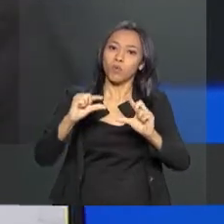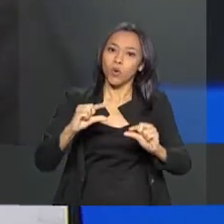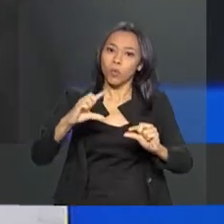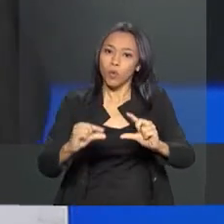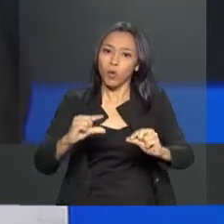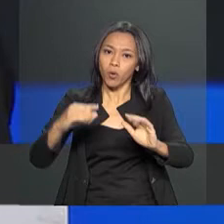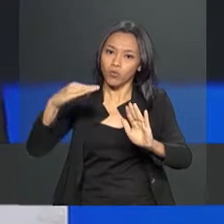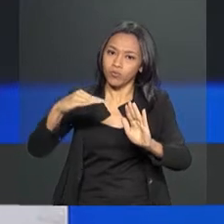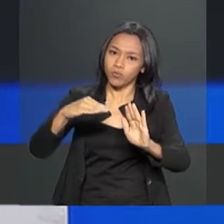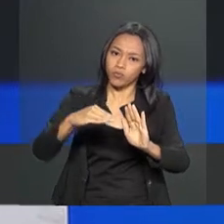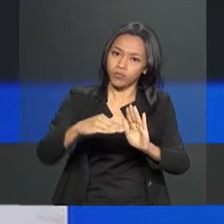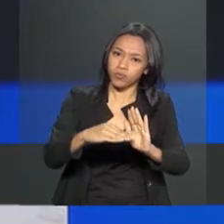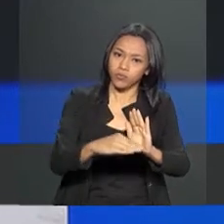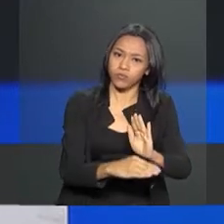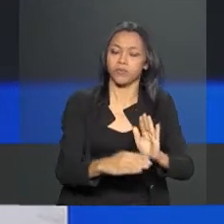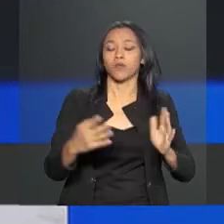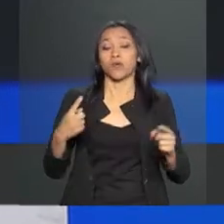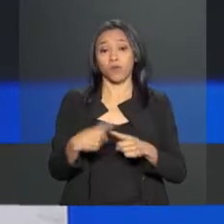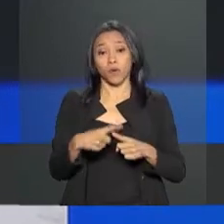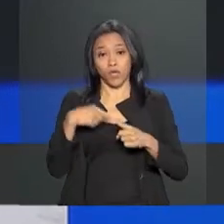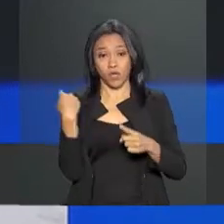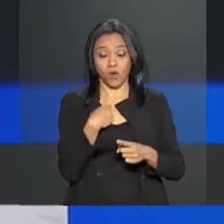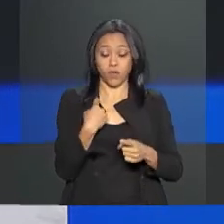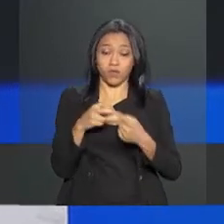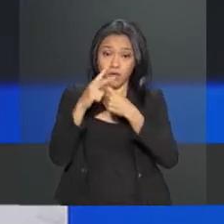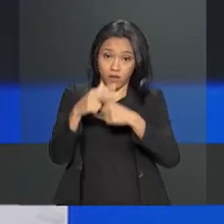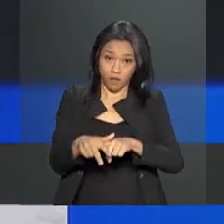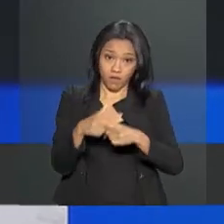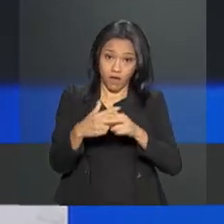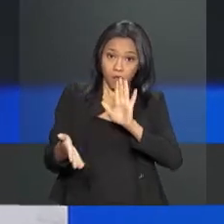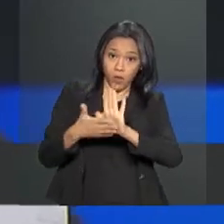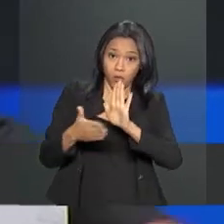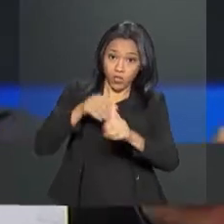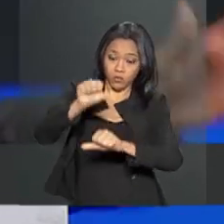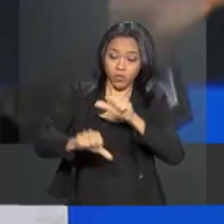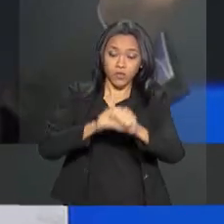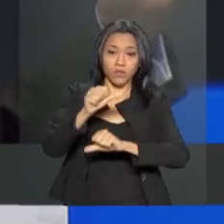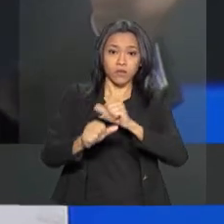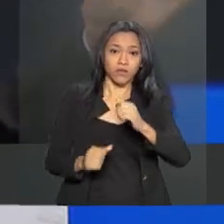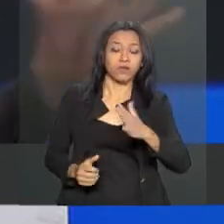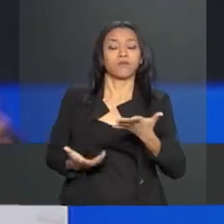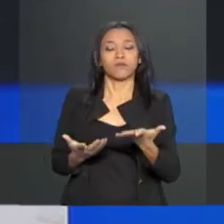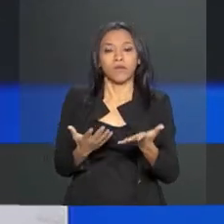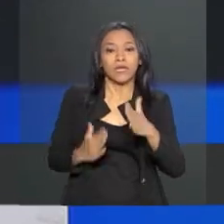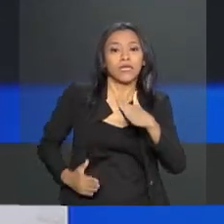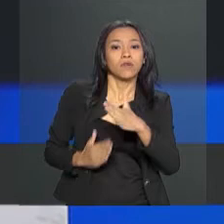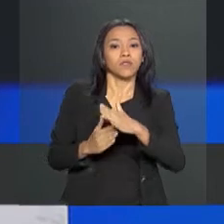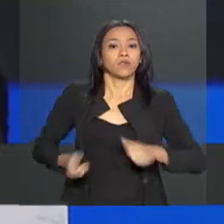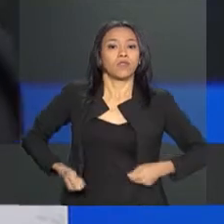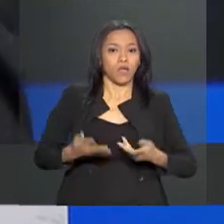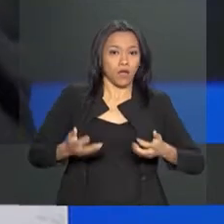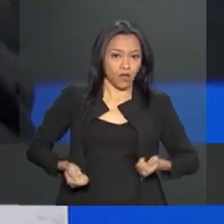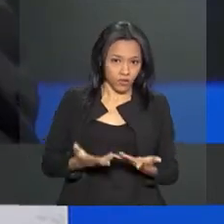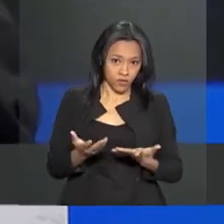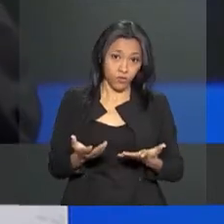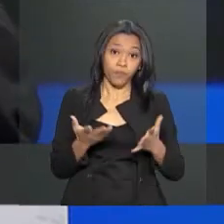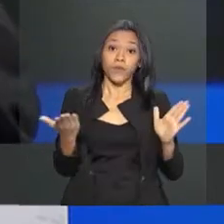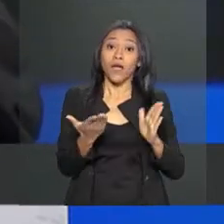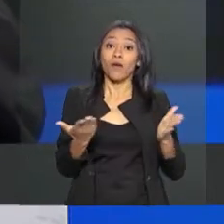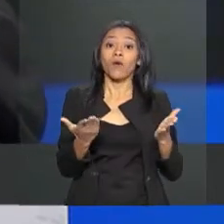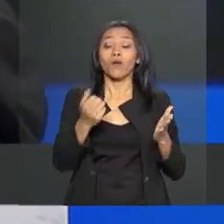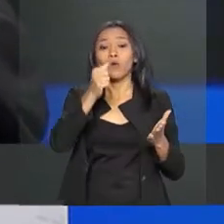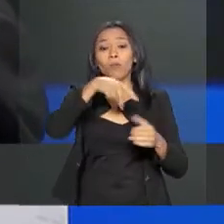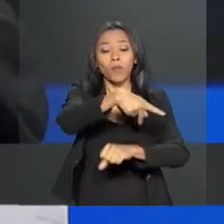de termos realizado a reforma do teto de gastos públicos, sem embargo de termos, convenhamos, trazido o Brasil para o século